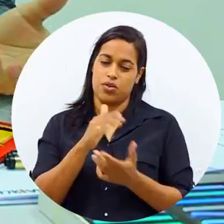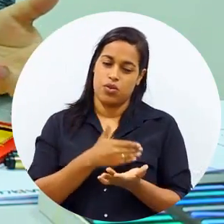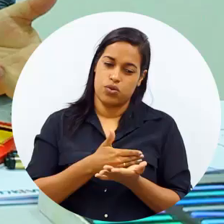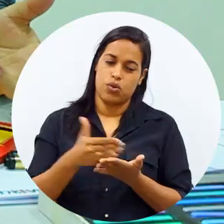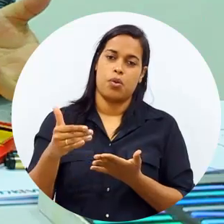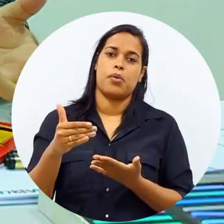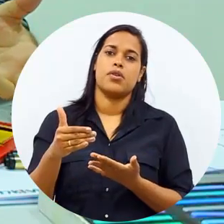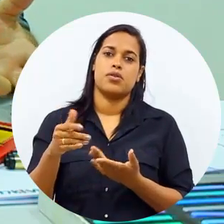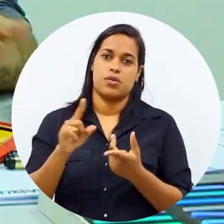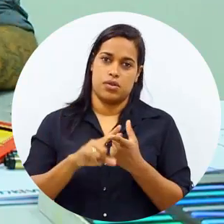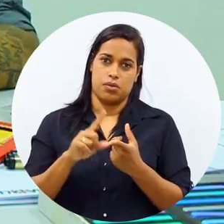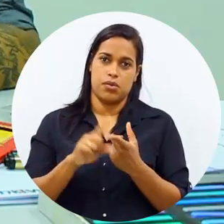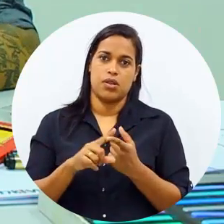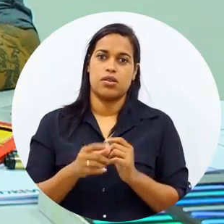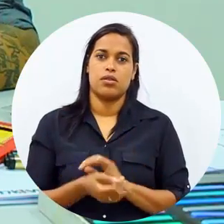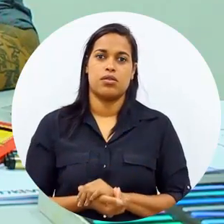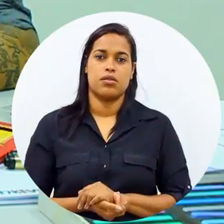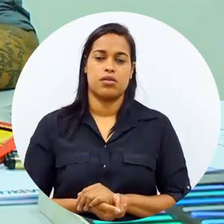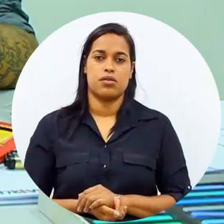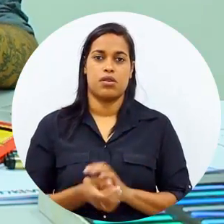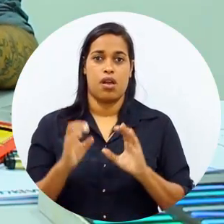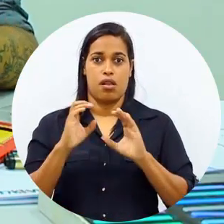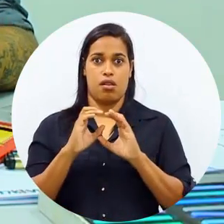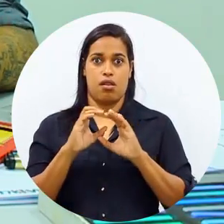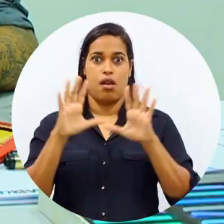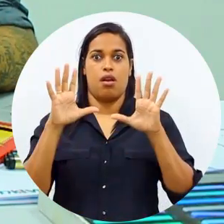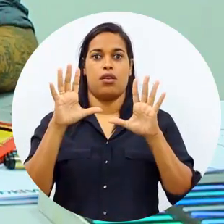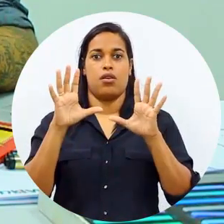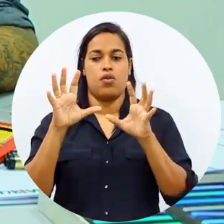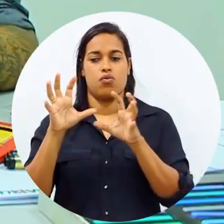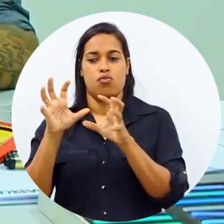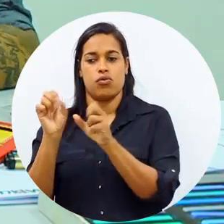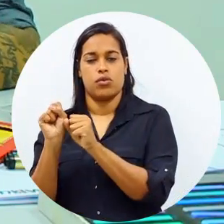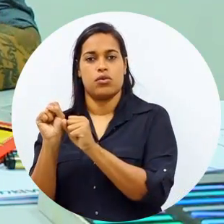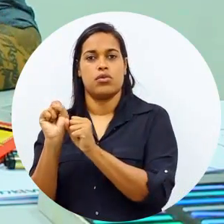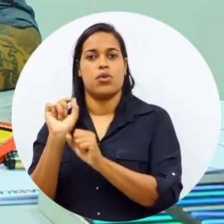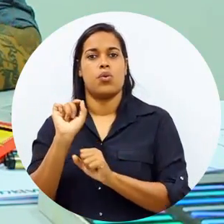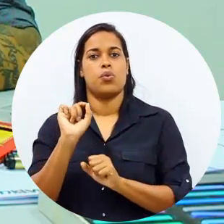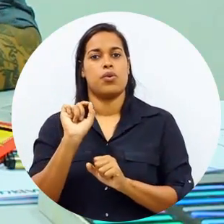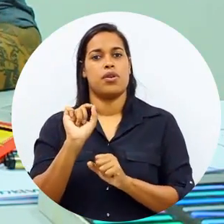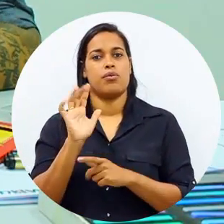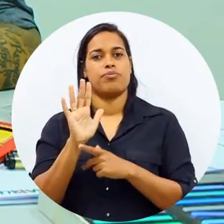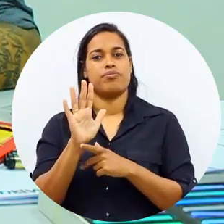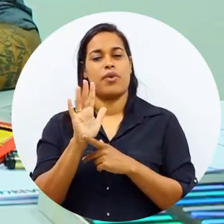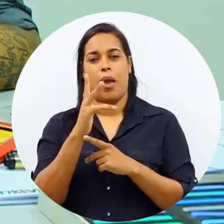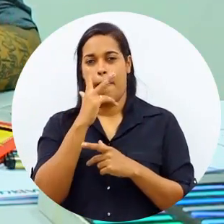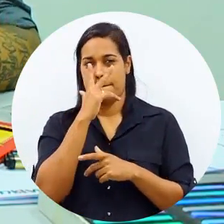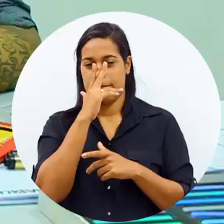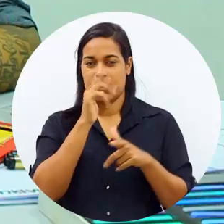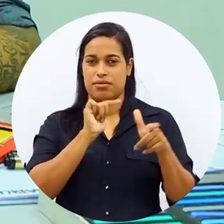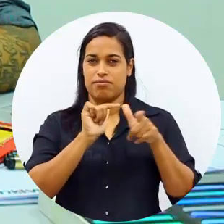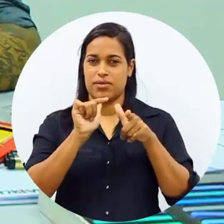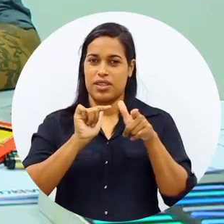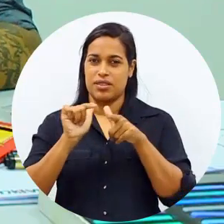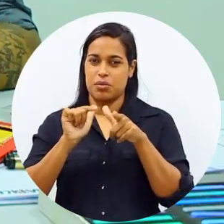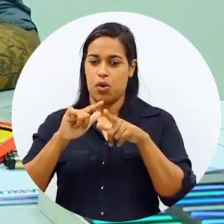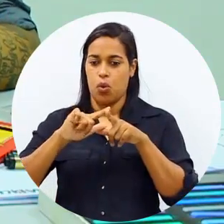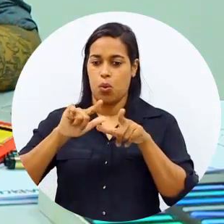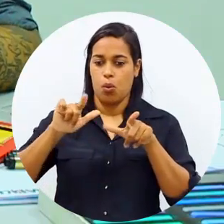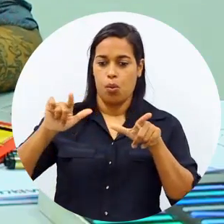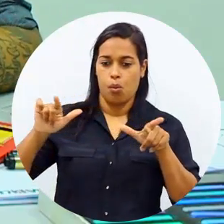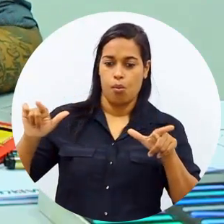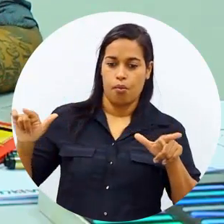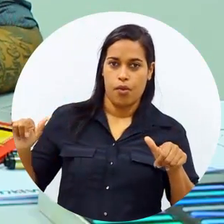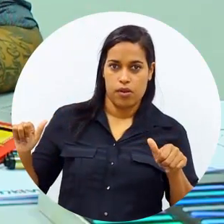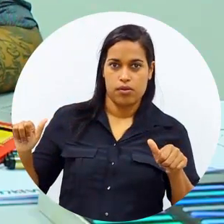gente apresentou no começo. Uma forma clara sobre um fundo escuro, ela parece estar